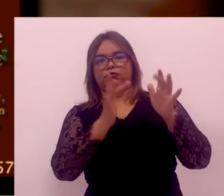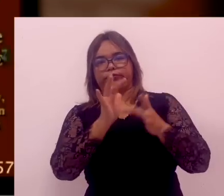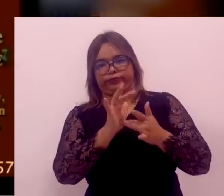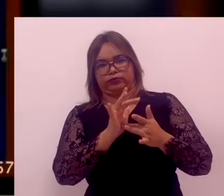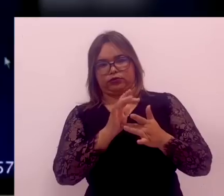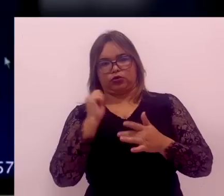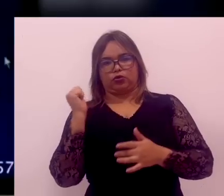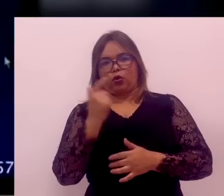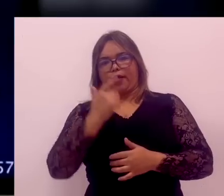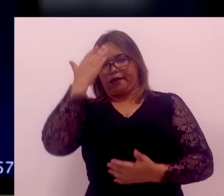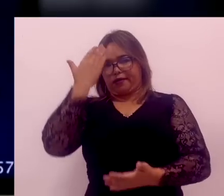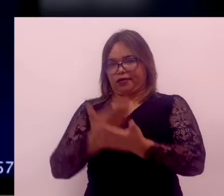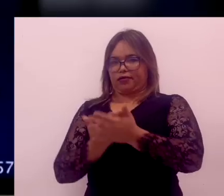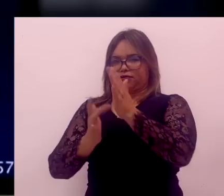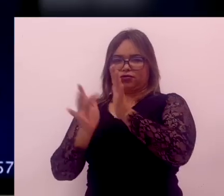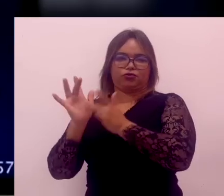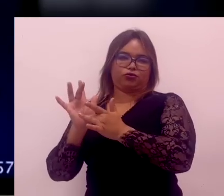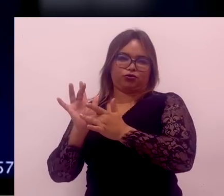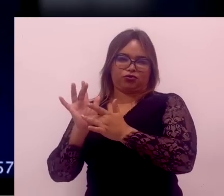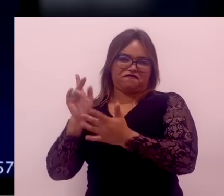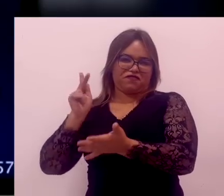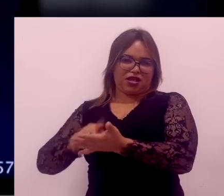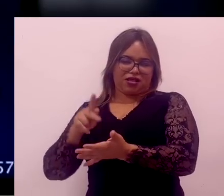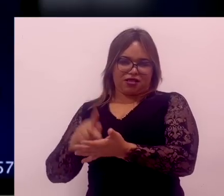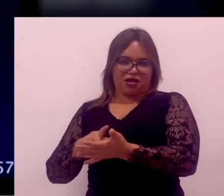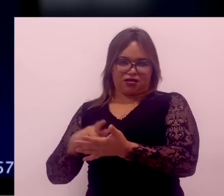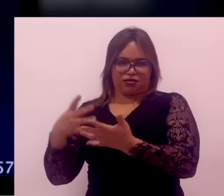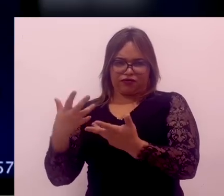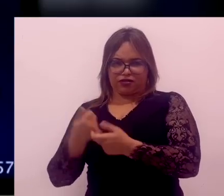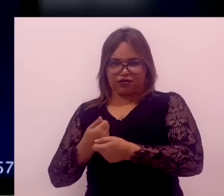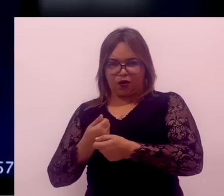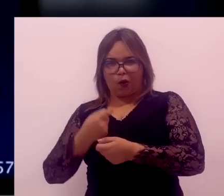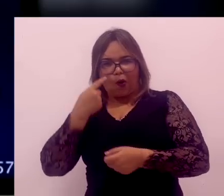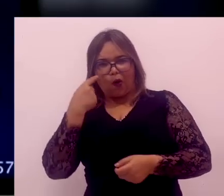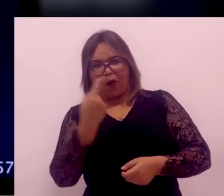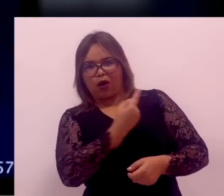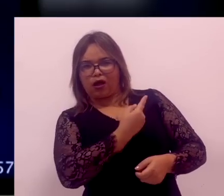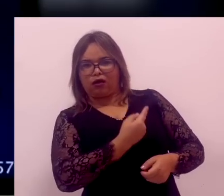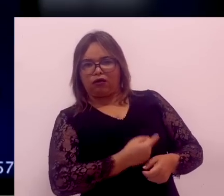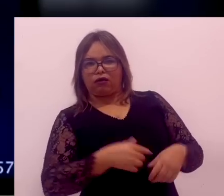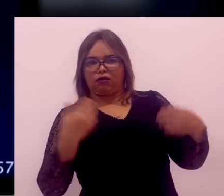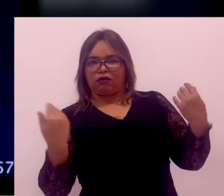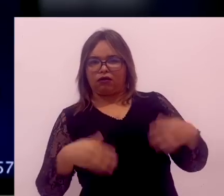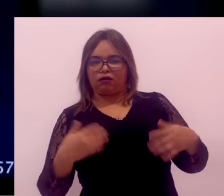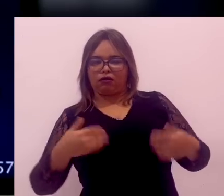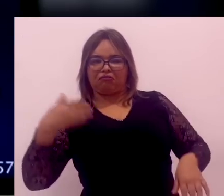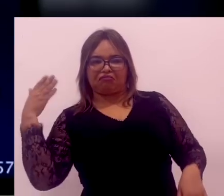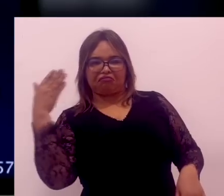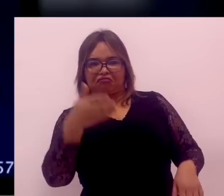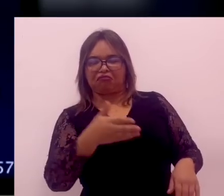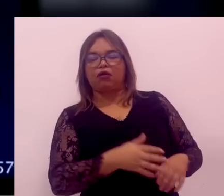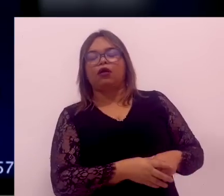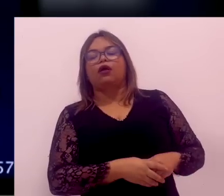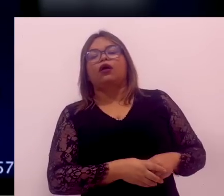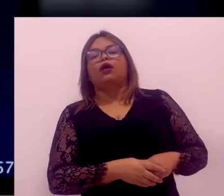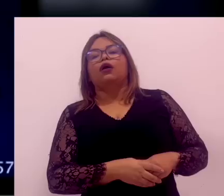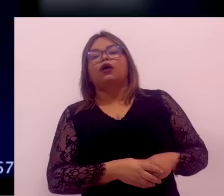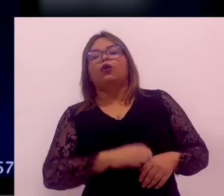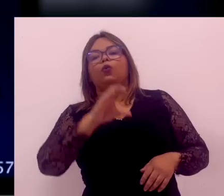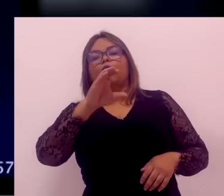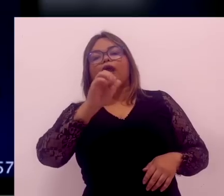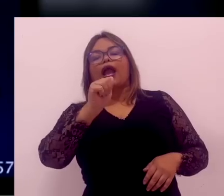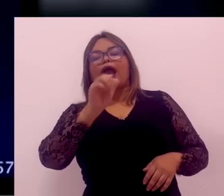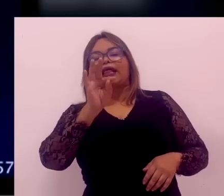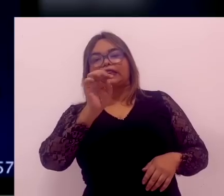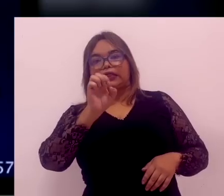Que citação direta! O Catecismo da Igreja Católica, este aqui, o Catecismo da Igreja Católica de Nova